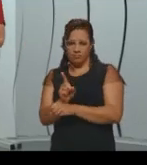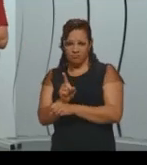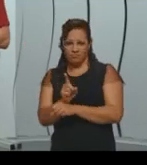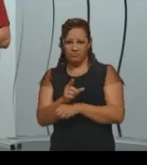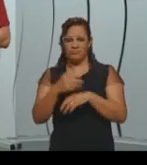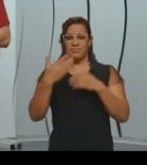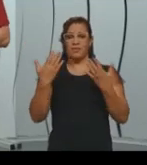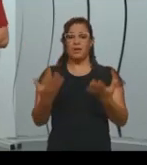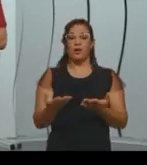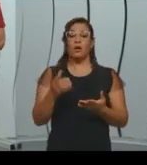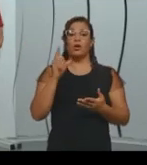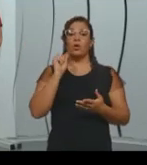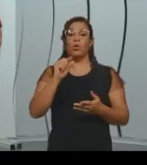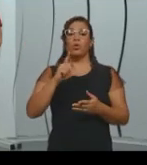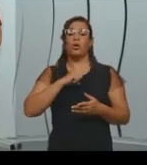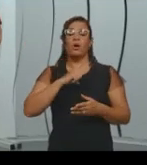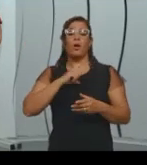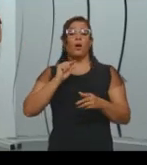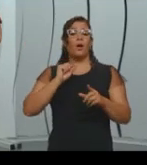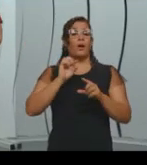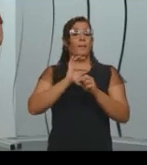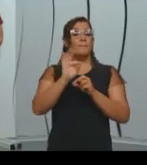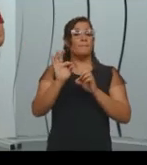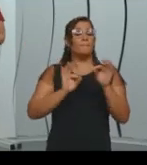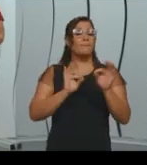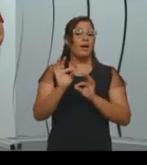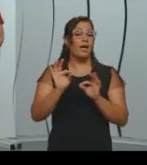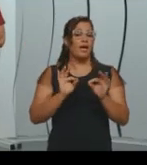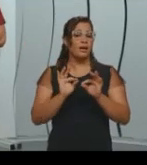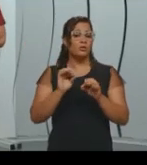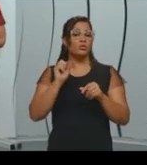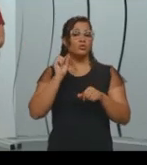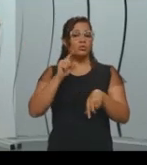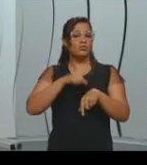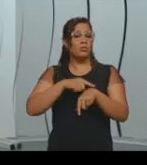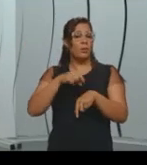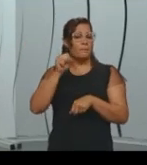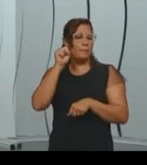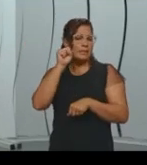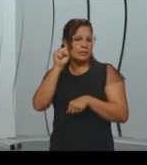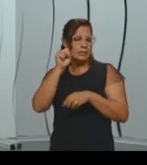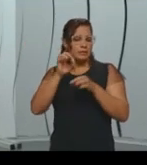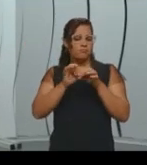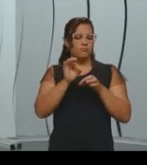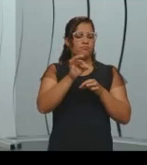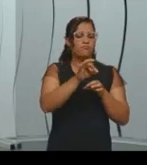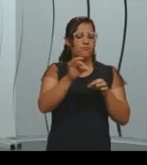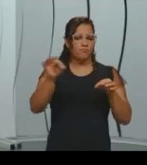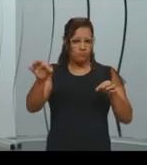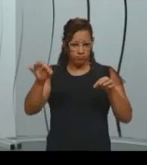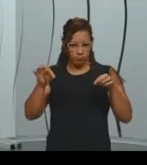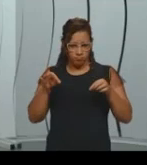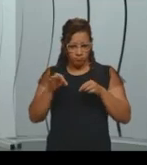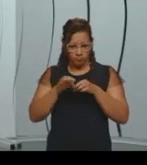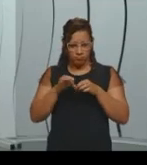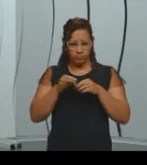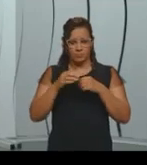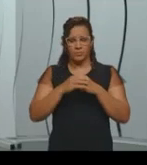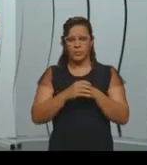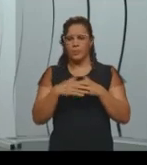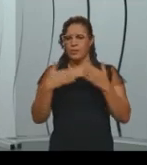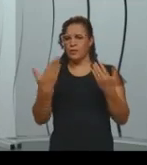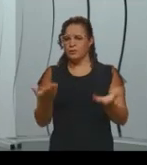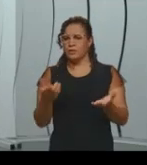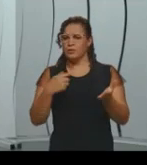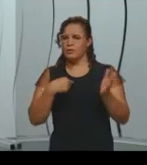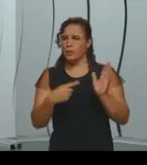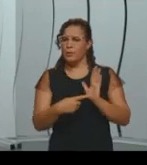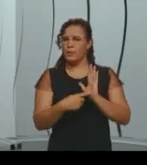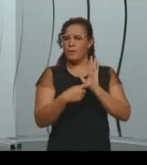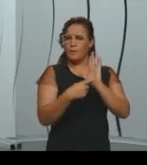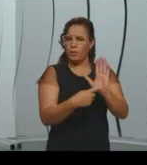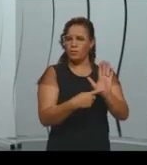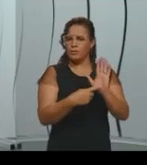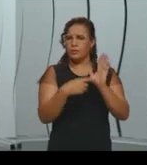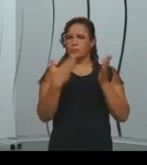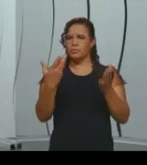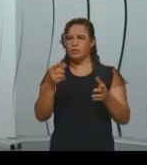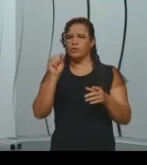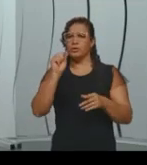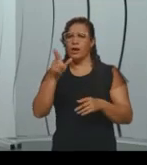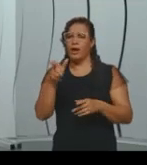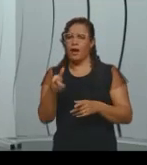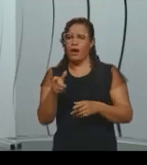por segundo e o tempo é medido em segundos. Então, se eu colocasse isso na medida de